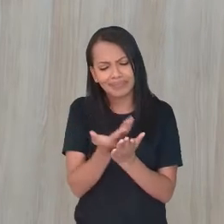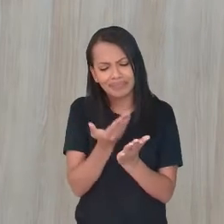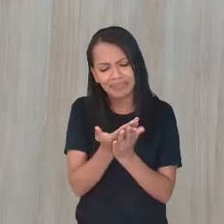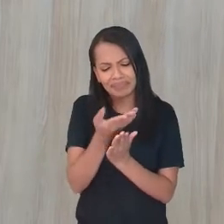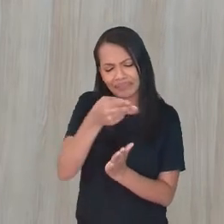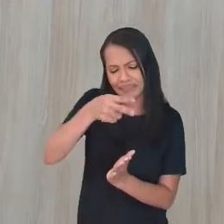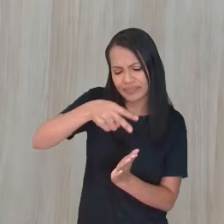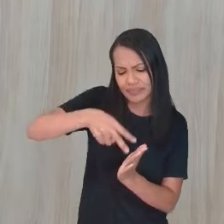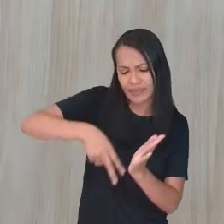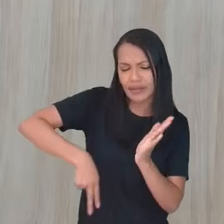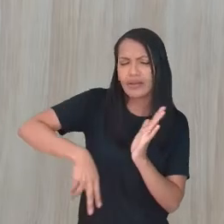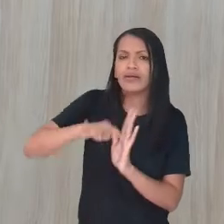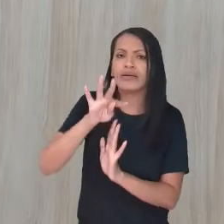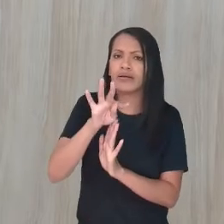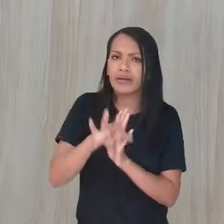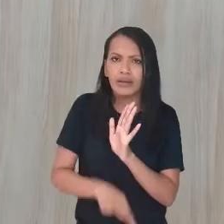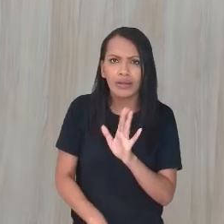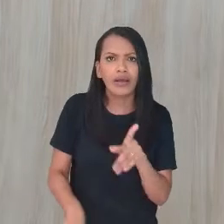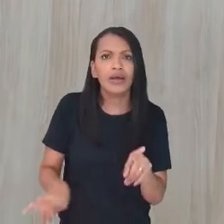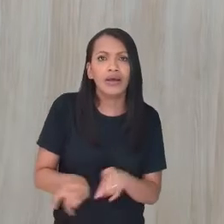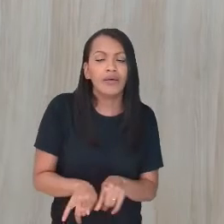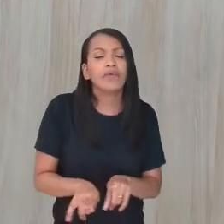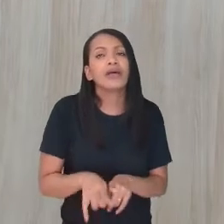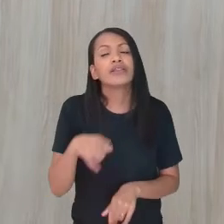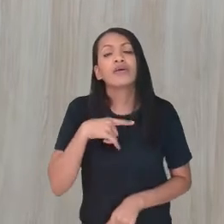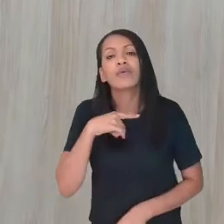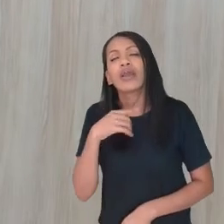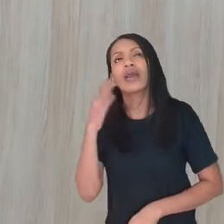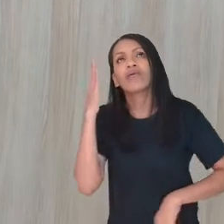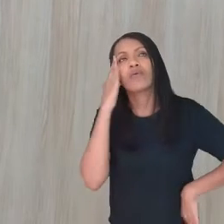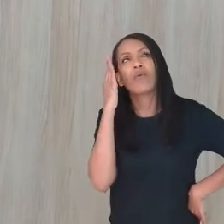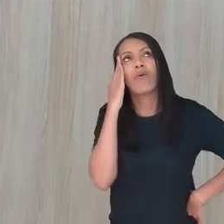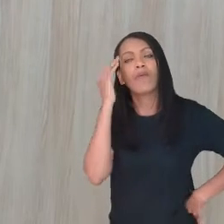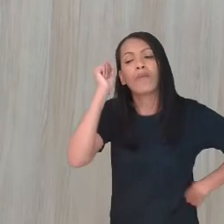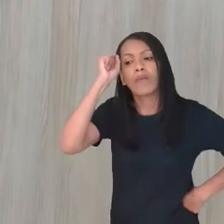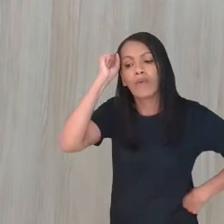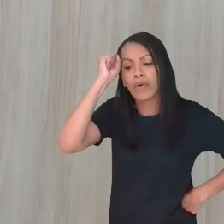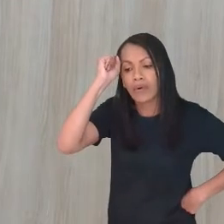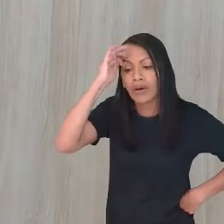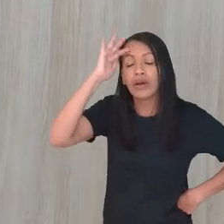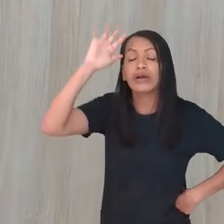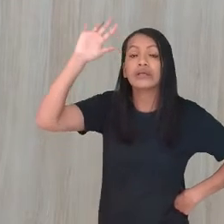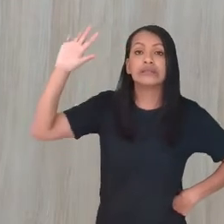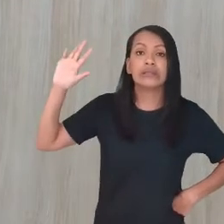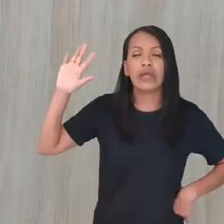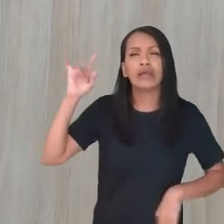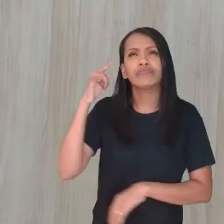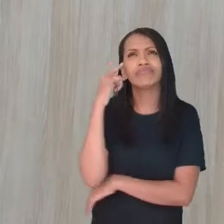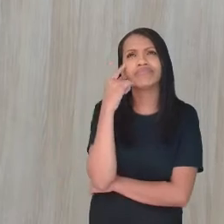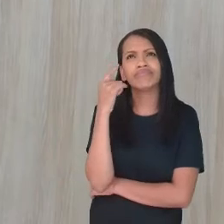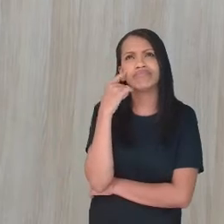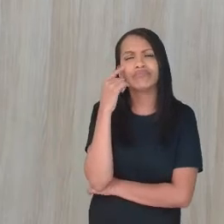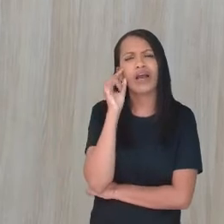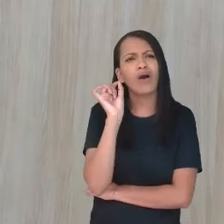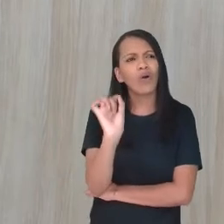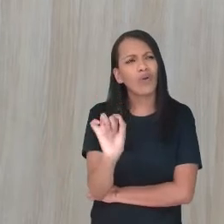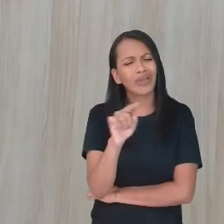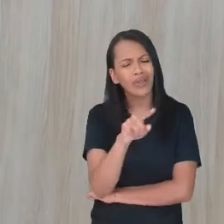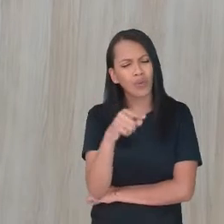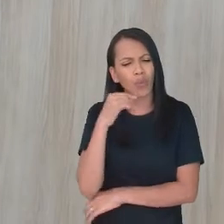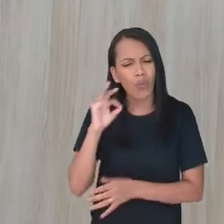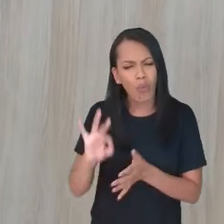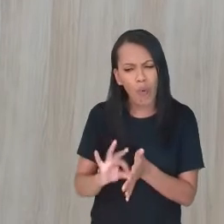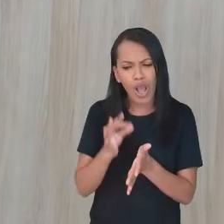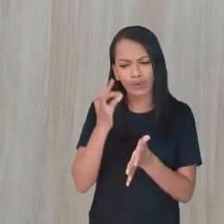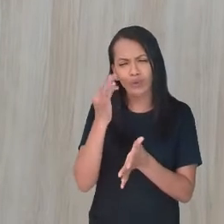você que tem que colocar ali as suas interpretações. Você tem que ler nas entrelinhas, no abstrato, o que será que ele quis dizer com